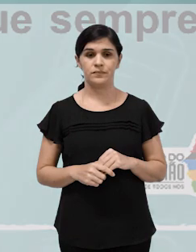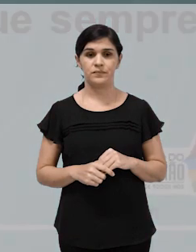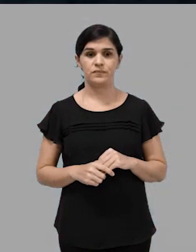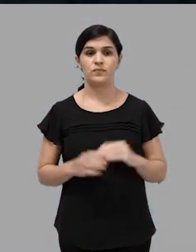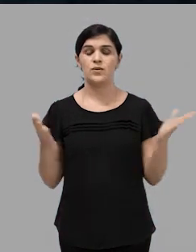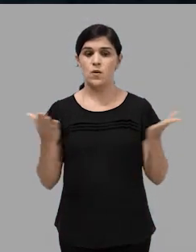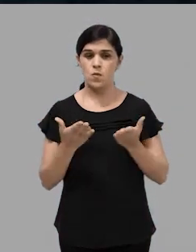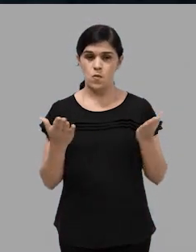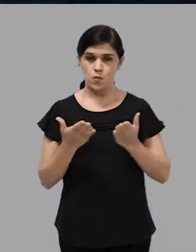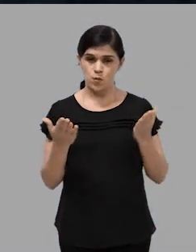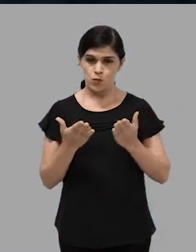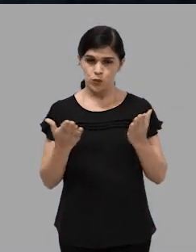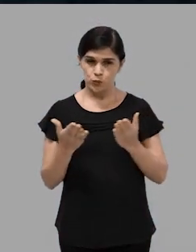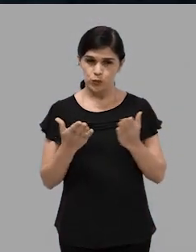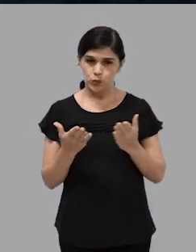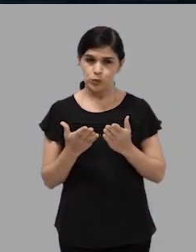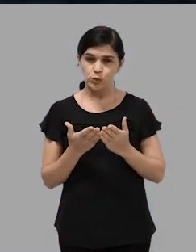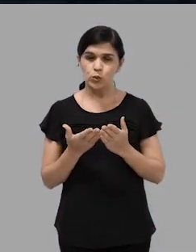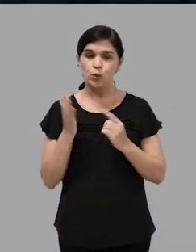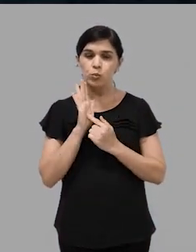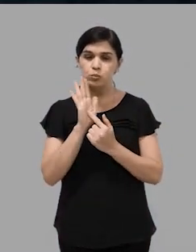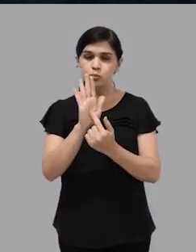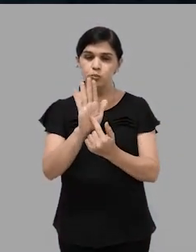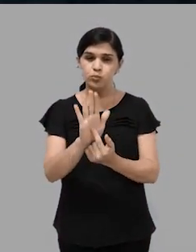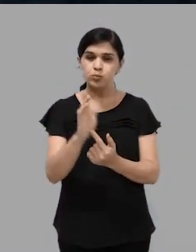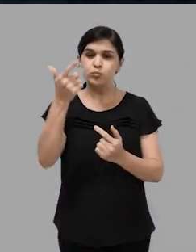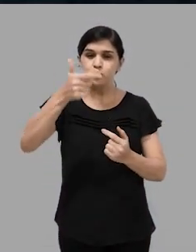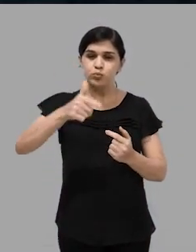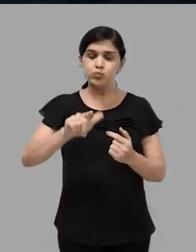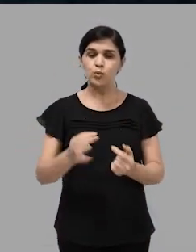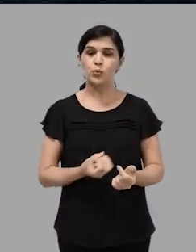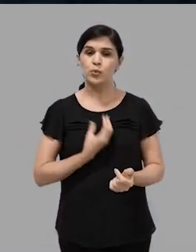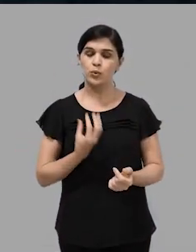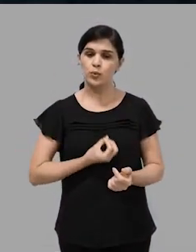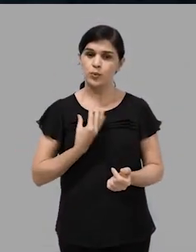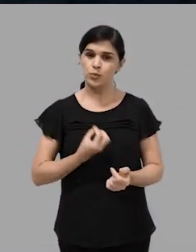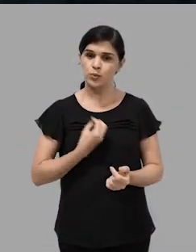Então, hoje nós revimos trovadorismo mais uma vez,